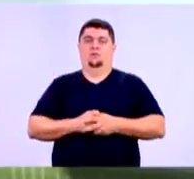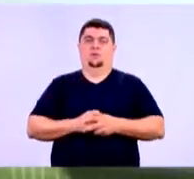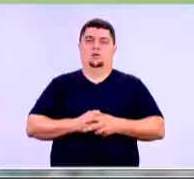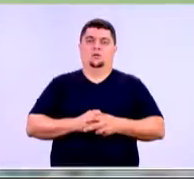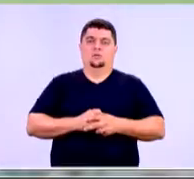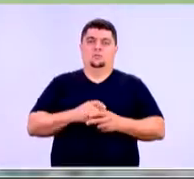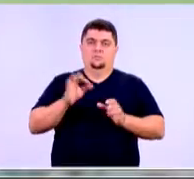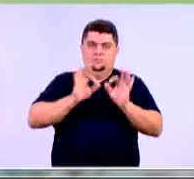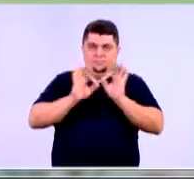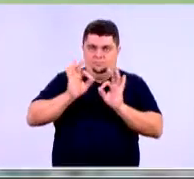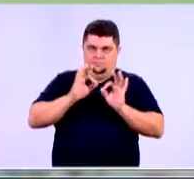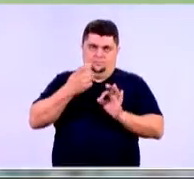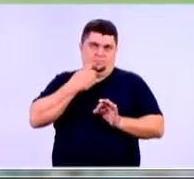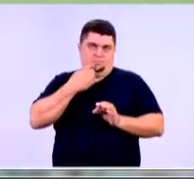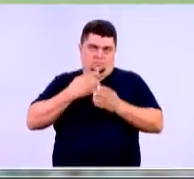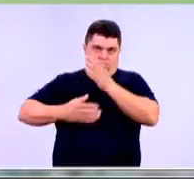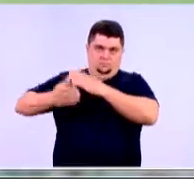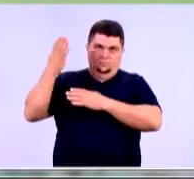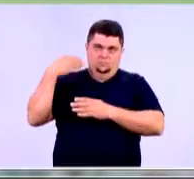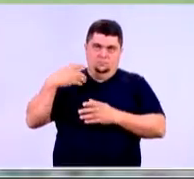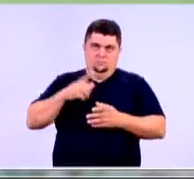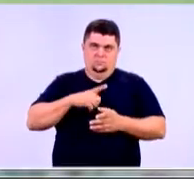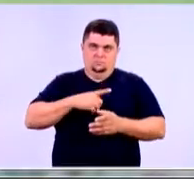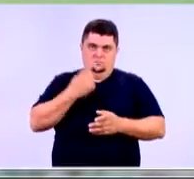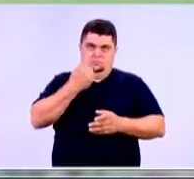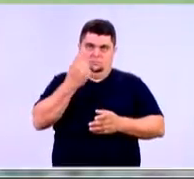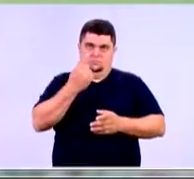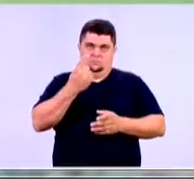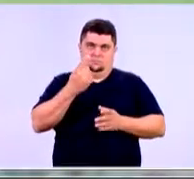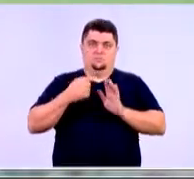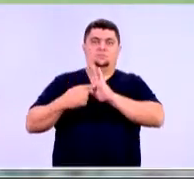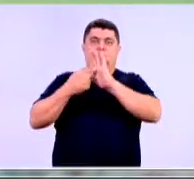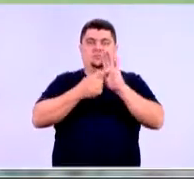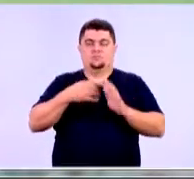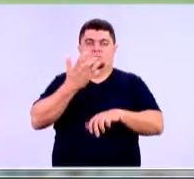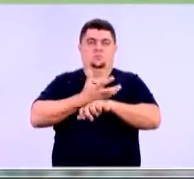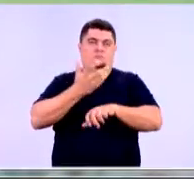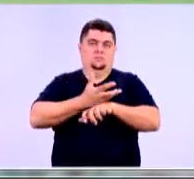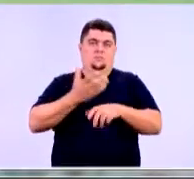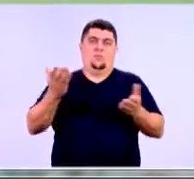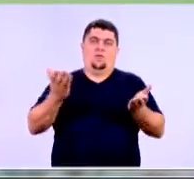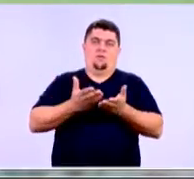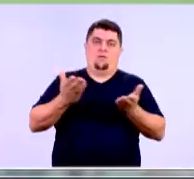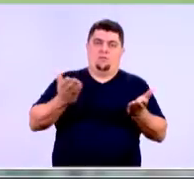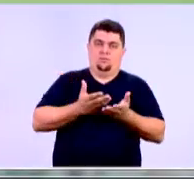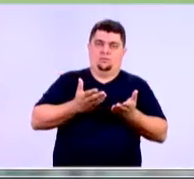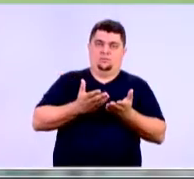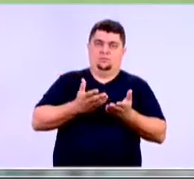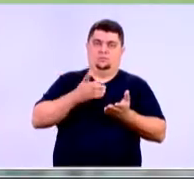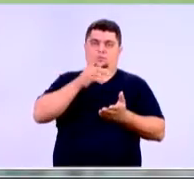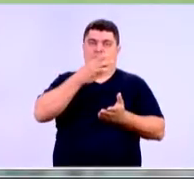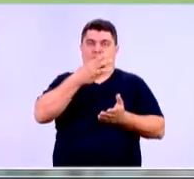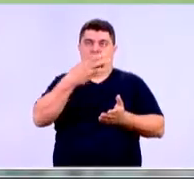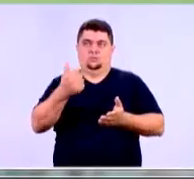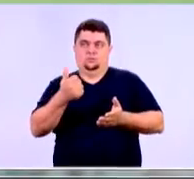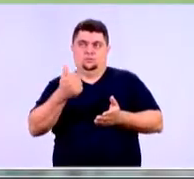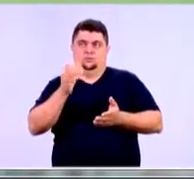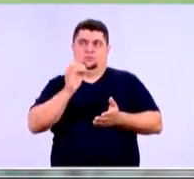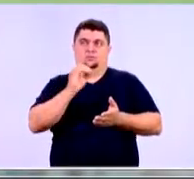ficou organizado assim, sexta-feira passada tivemos a teleaula número 1, apresentação da disciplina, e hoje, dia 31